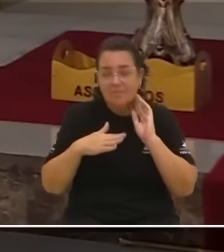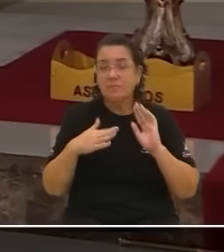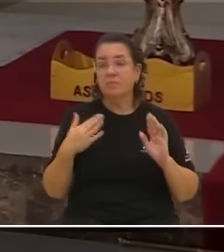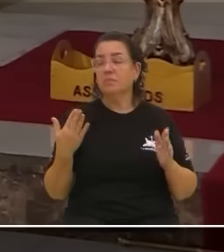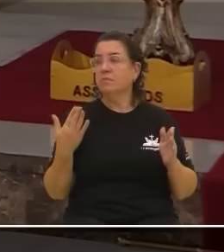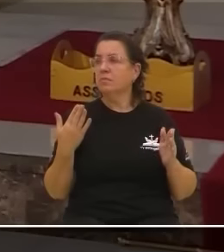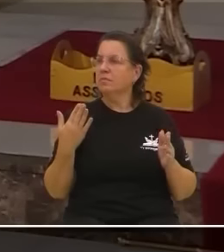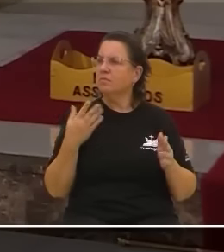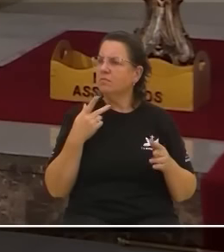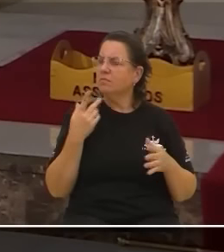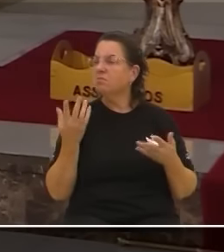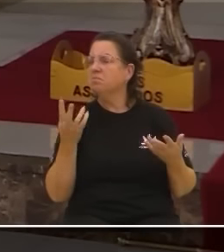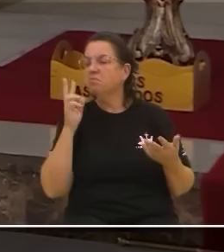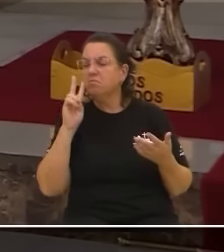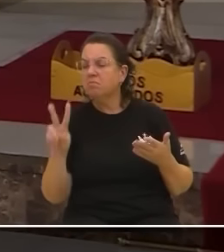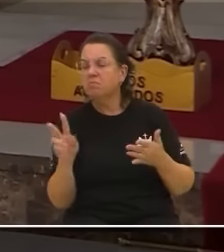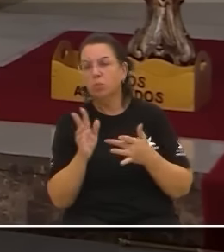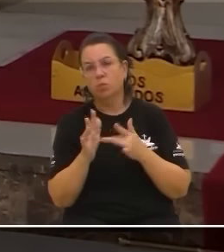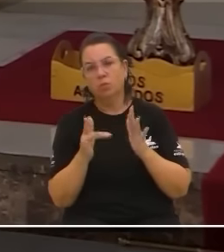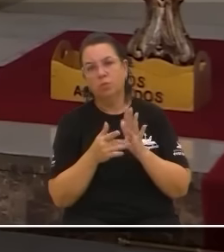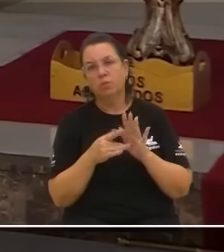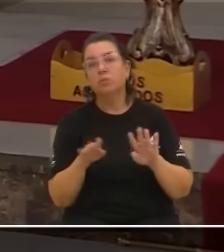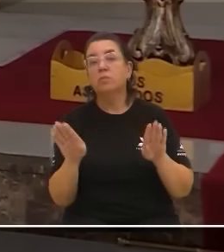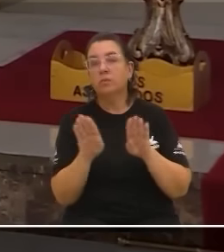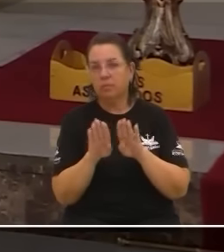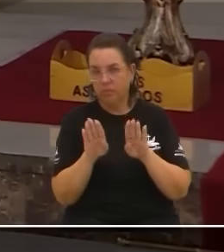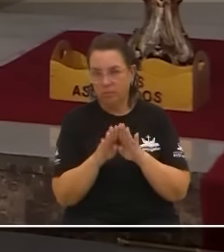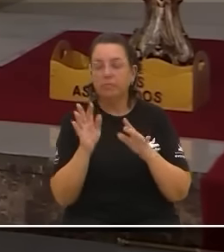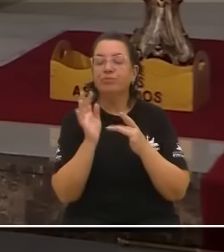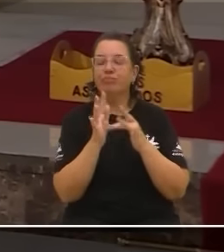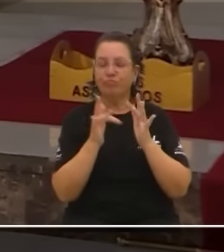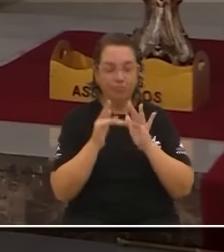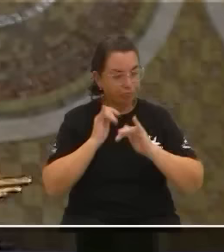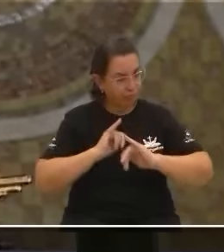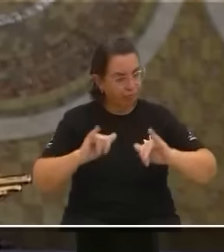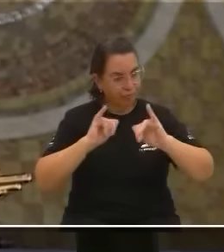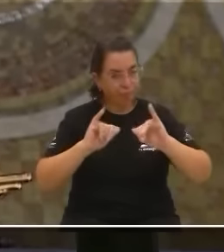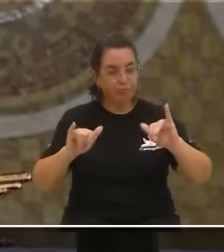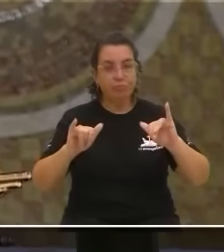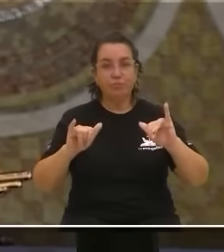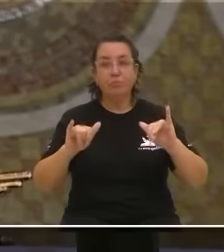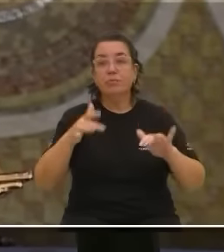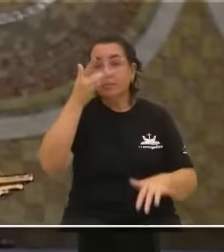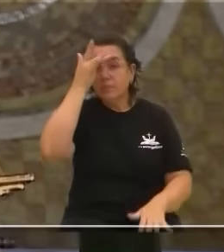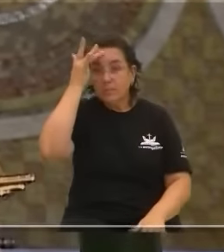disse Jesus também sobre os pequenos?